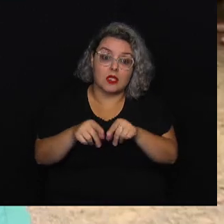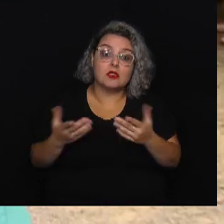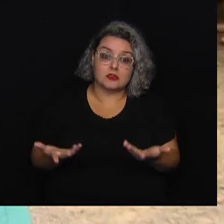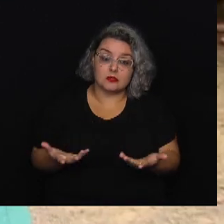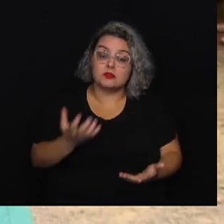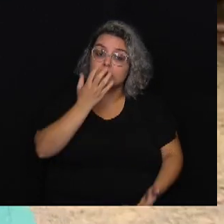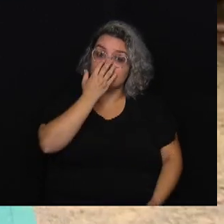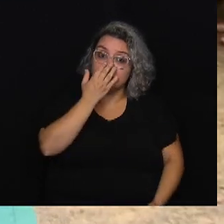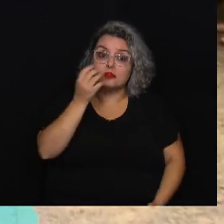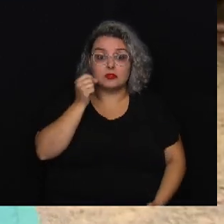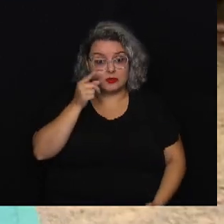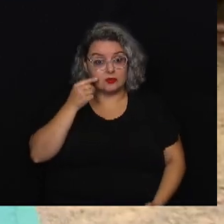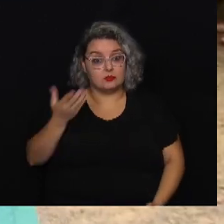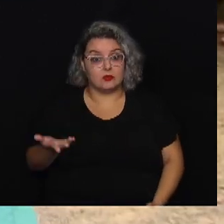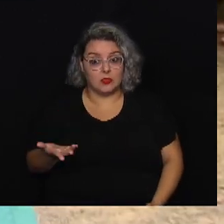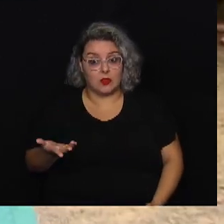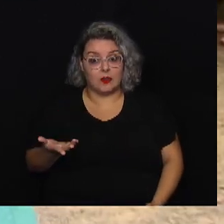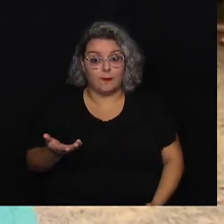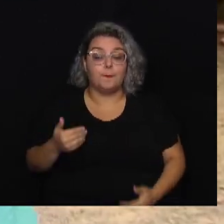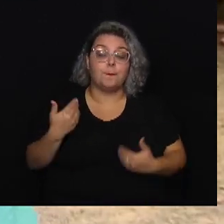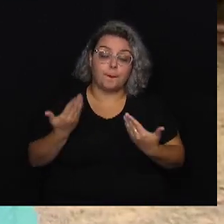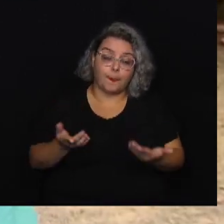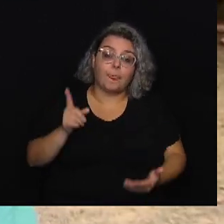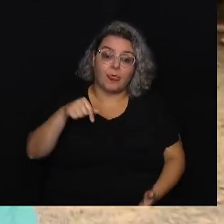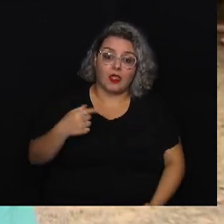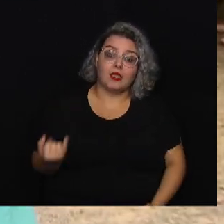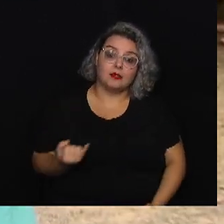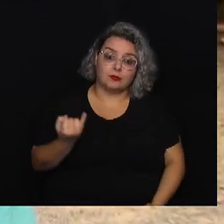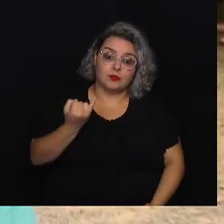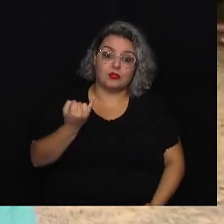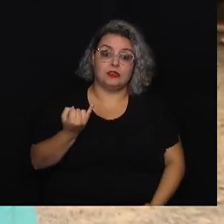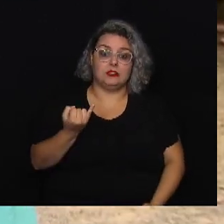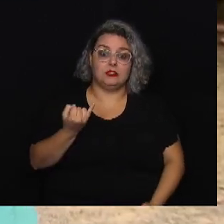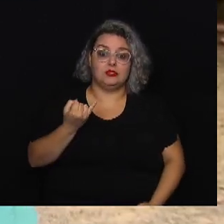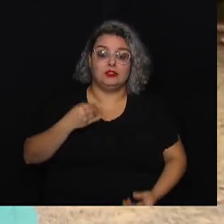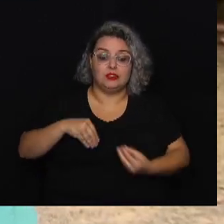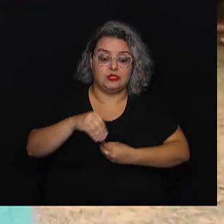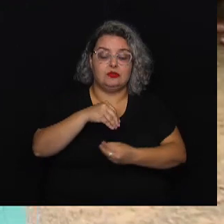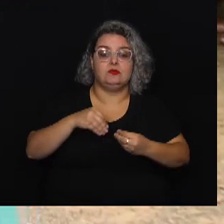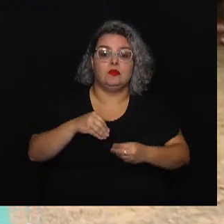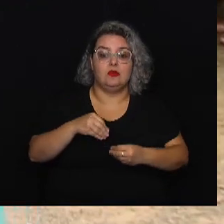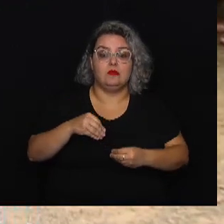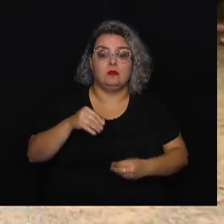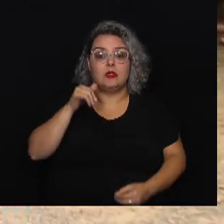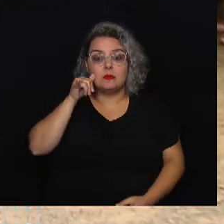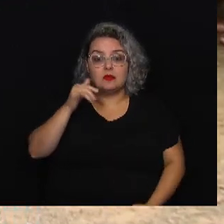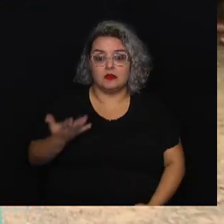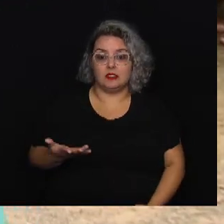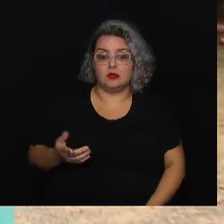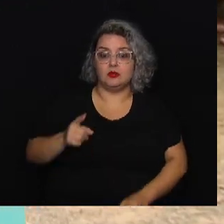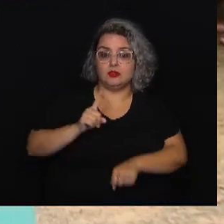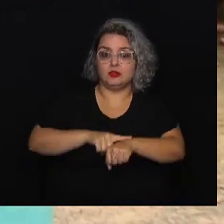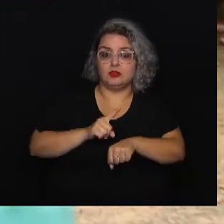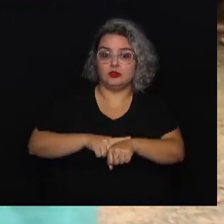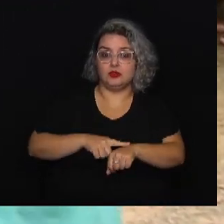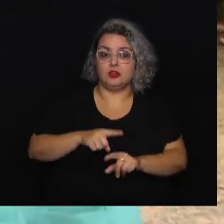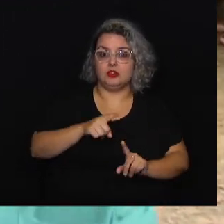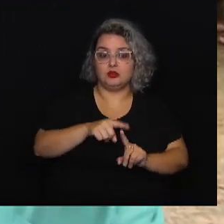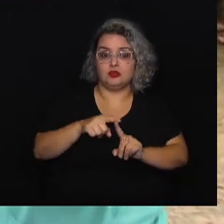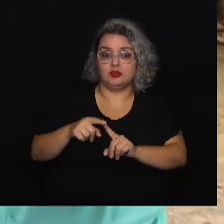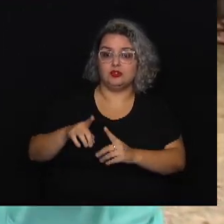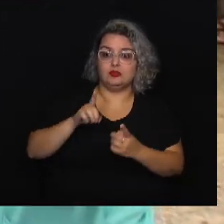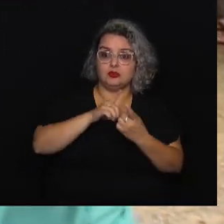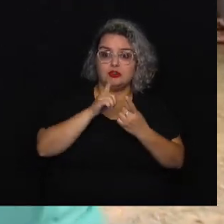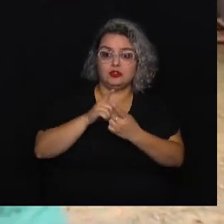cachorrinhos, para os gatinhos. Então é super importante também essa questão que envolve a prevenção. Vamos lá então, os horários e o tipo de atendimento que